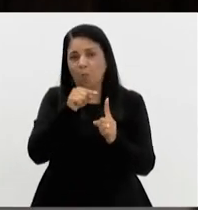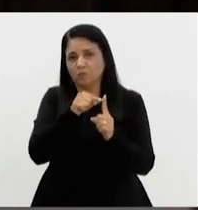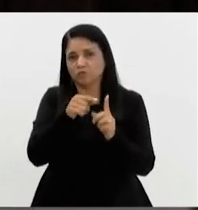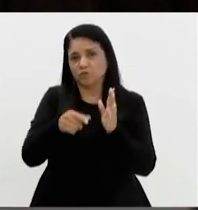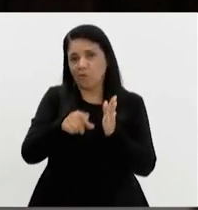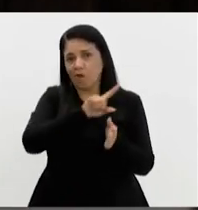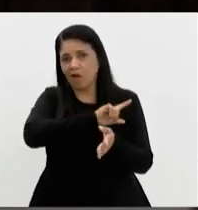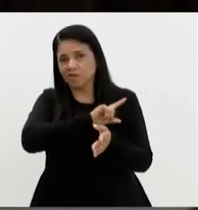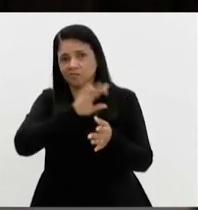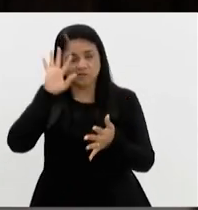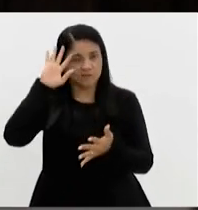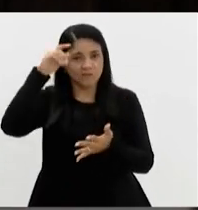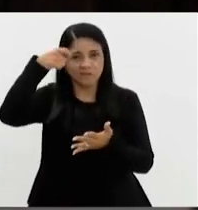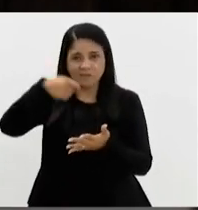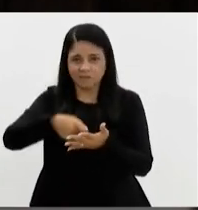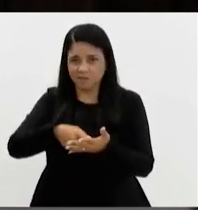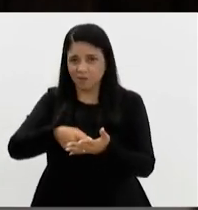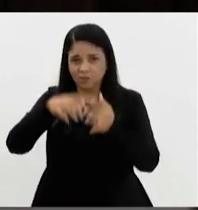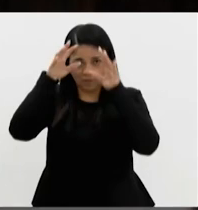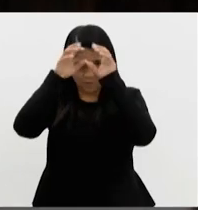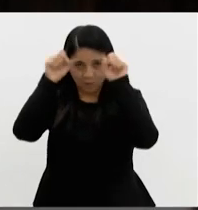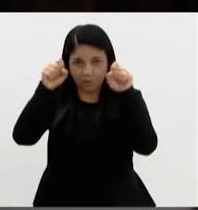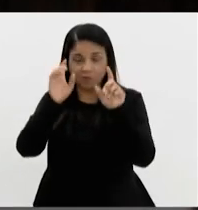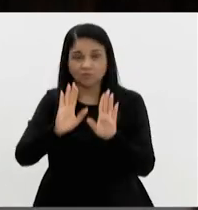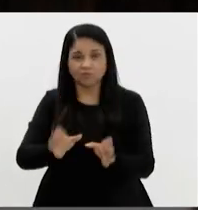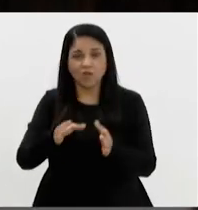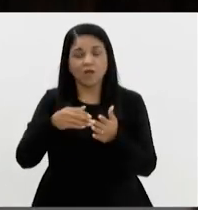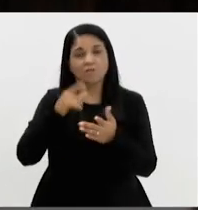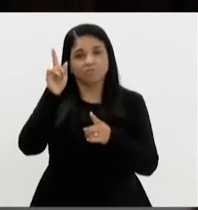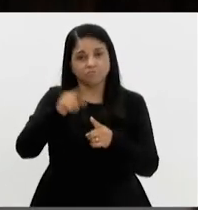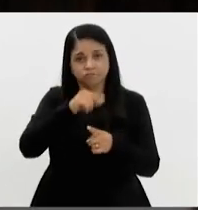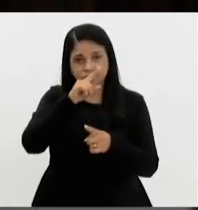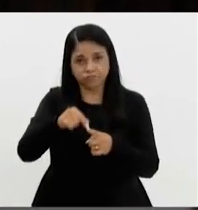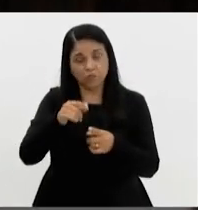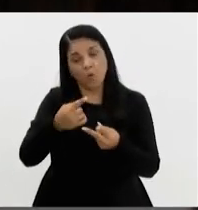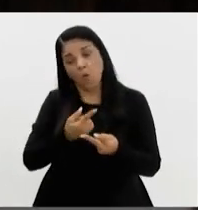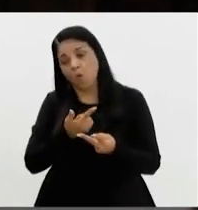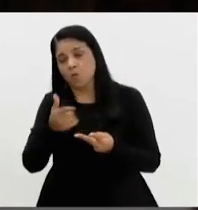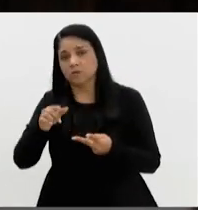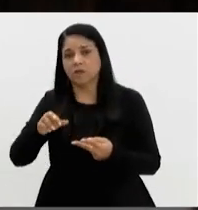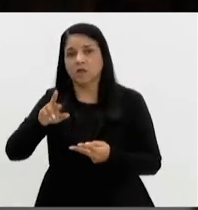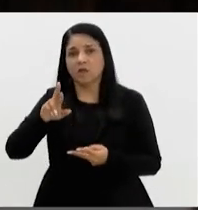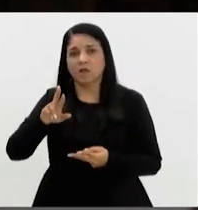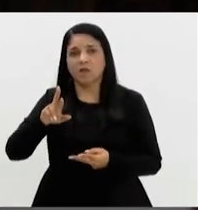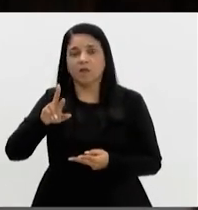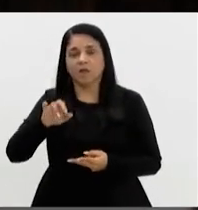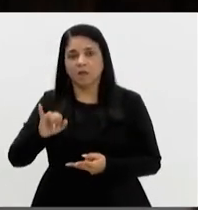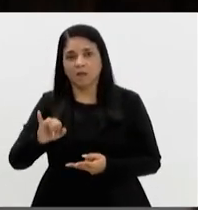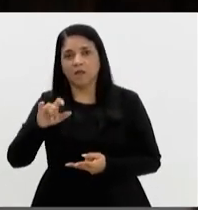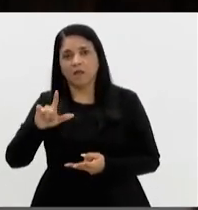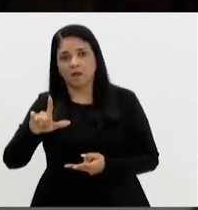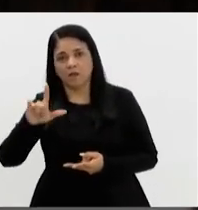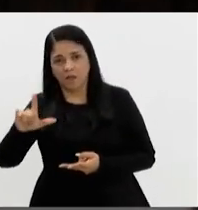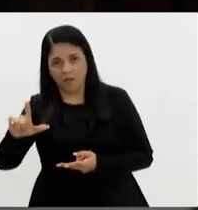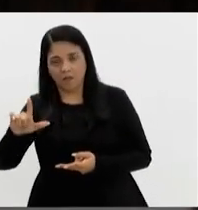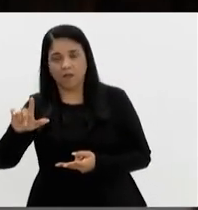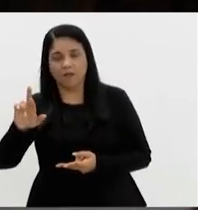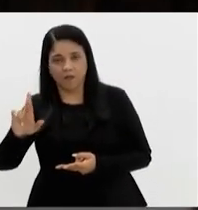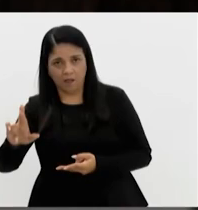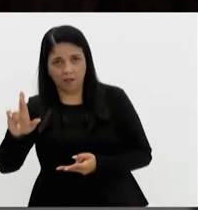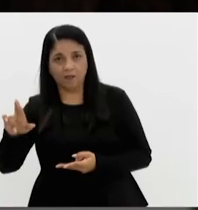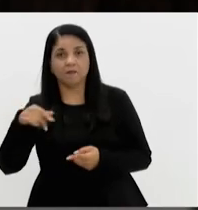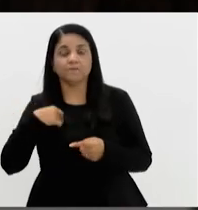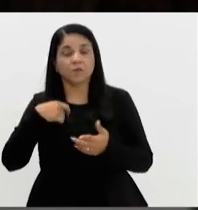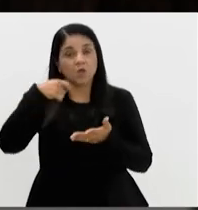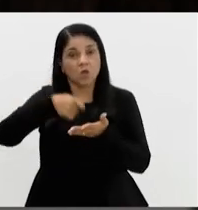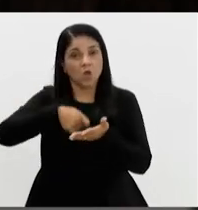anterior da corte possa ser eliminada se for reproduzida por outra URL por exemplo bem como a imposição da